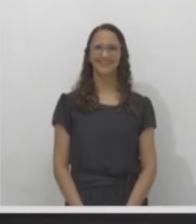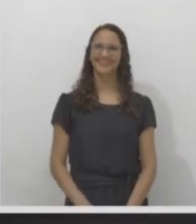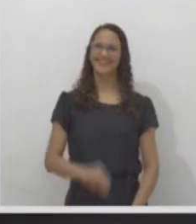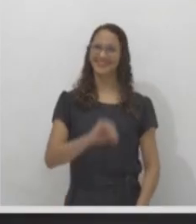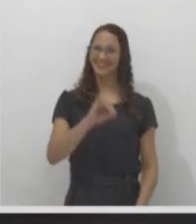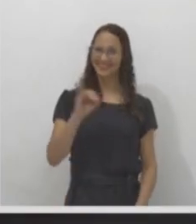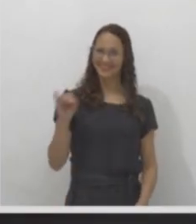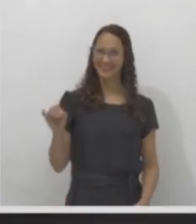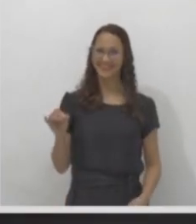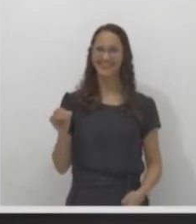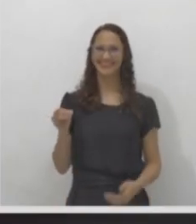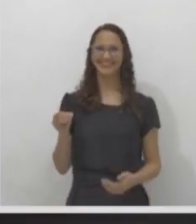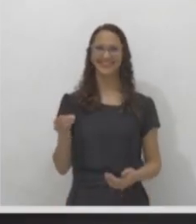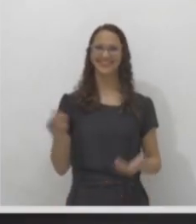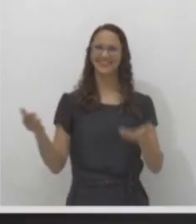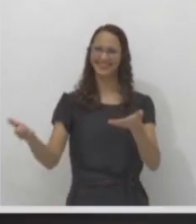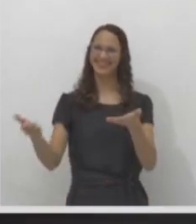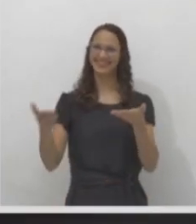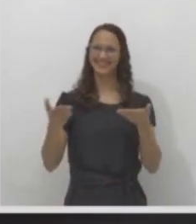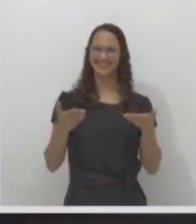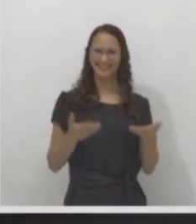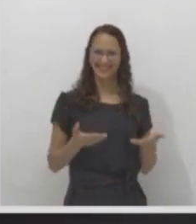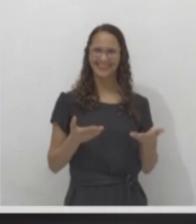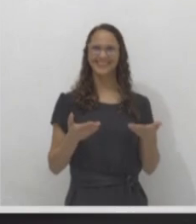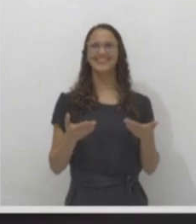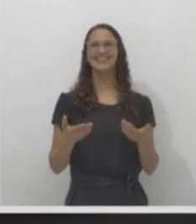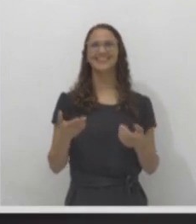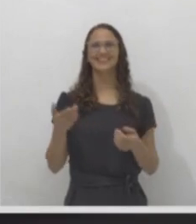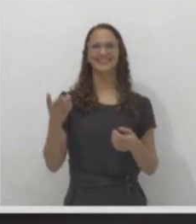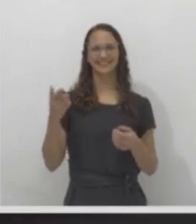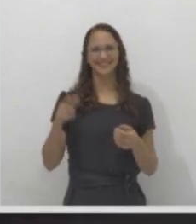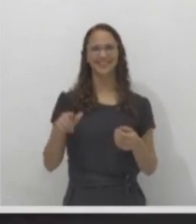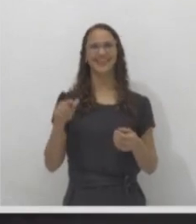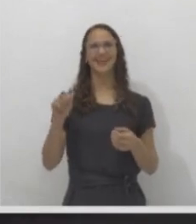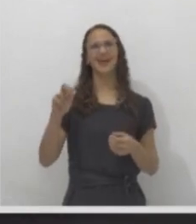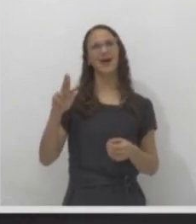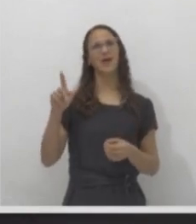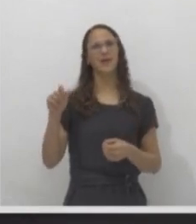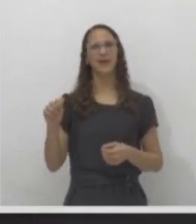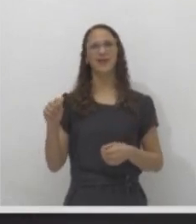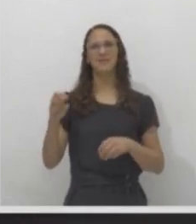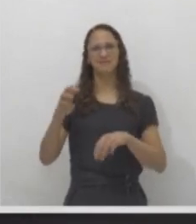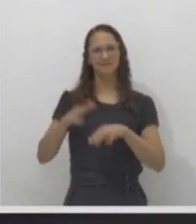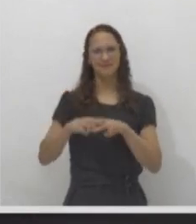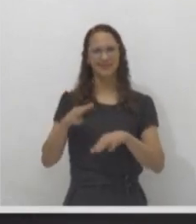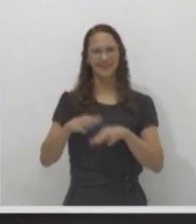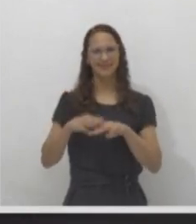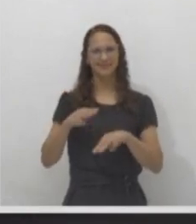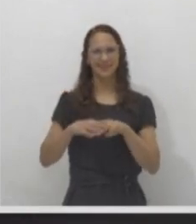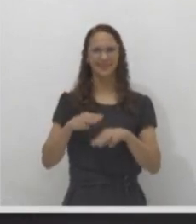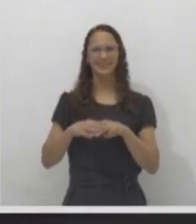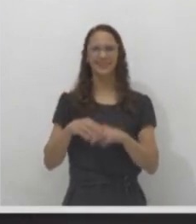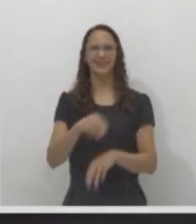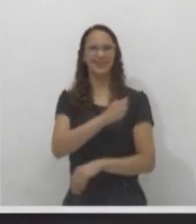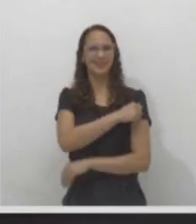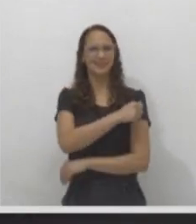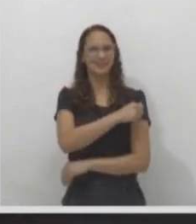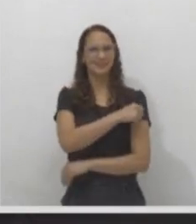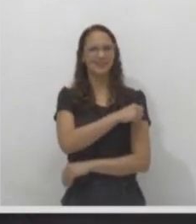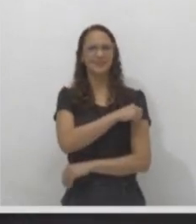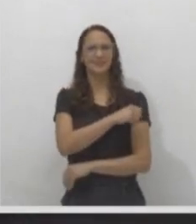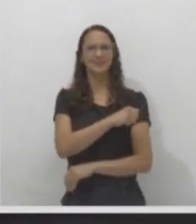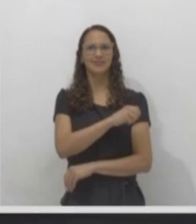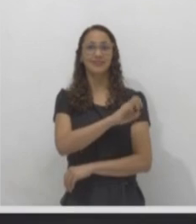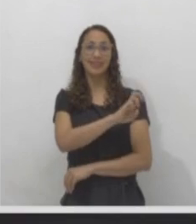Olá, pessoal! Sejam todos bem-vindos a mais uma aula de matemática para os alunos do 5º ano. Vamos